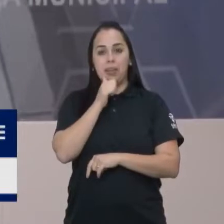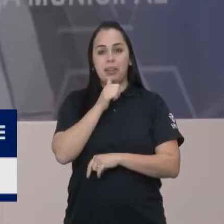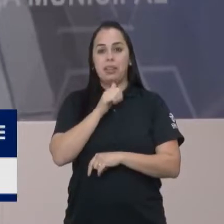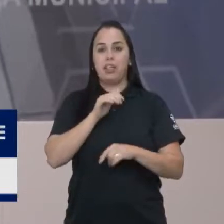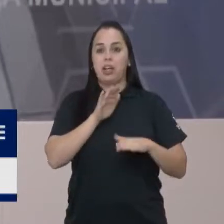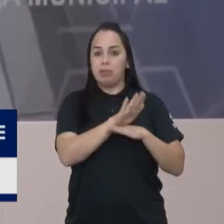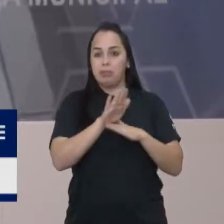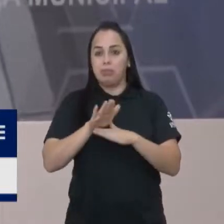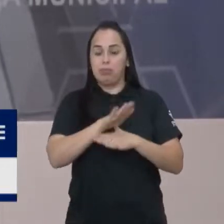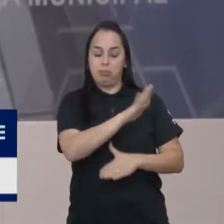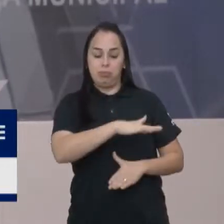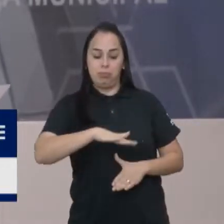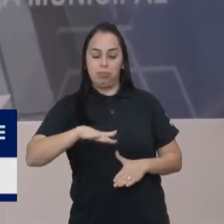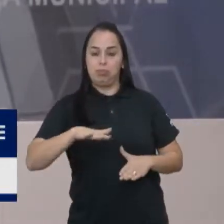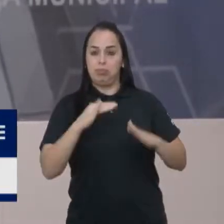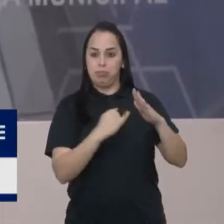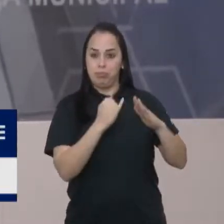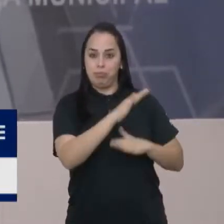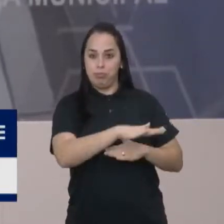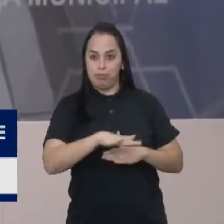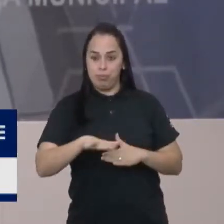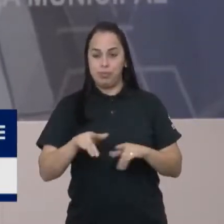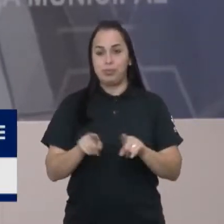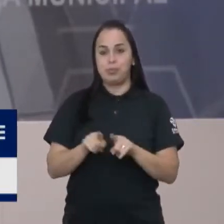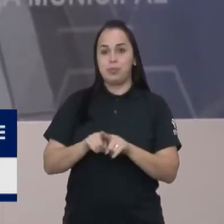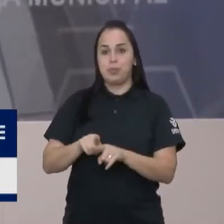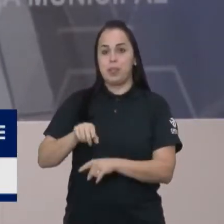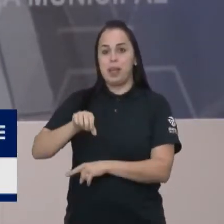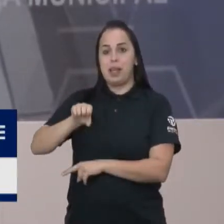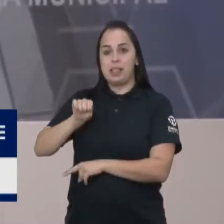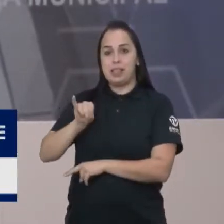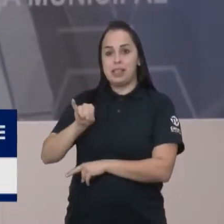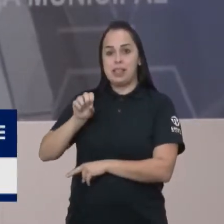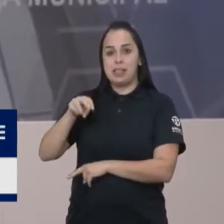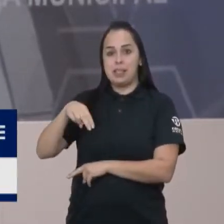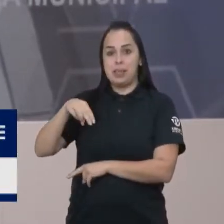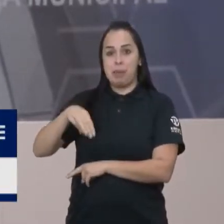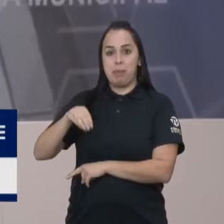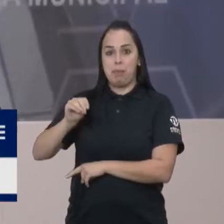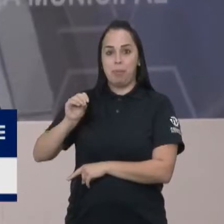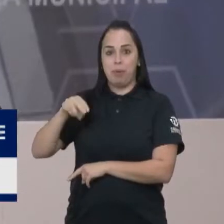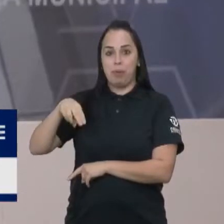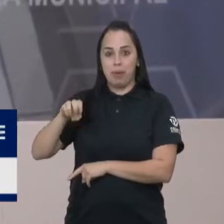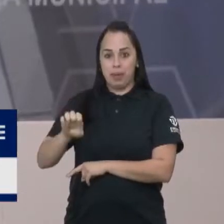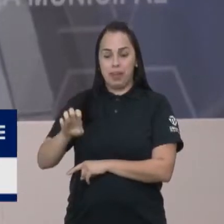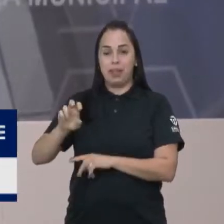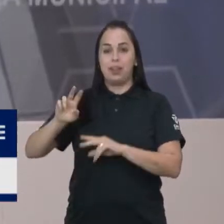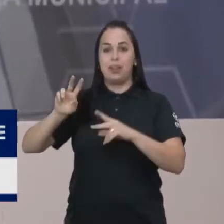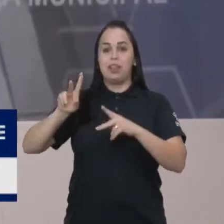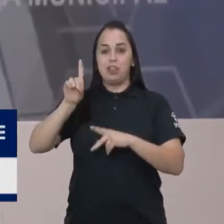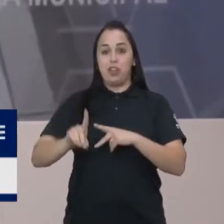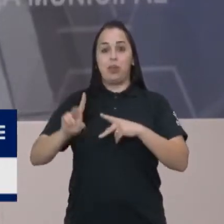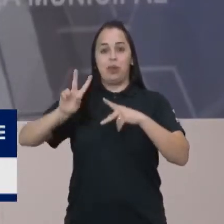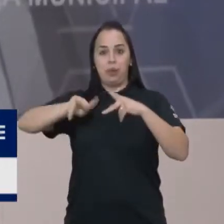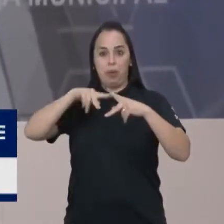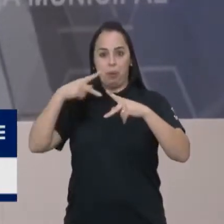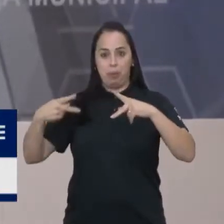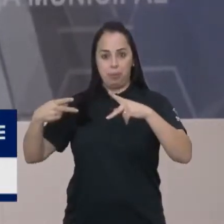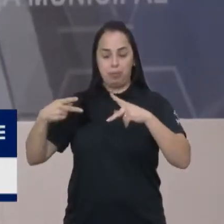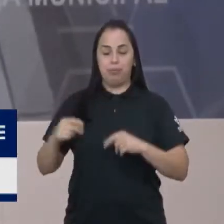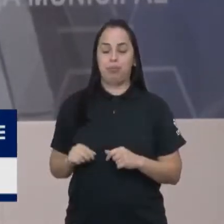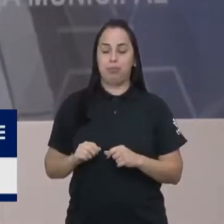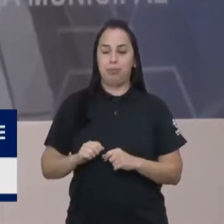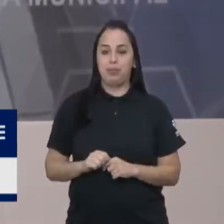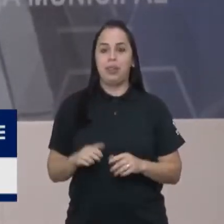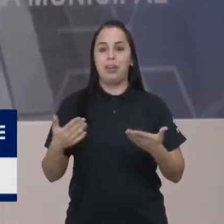Imaculada, e da irmã Simone Santana, diretora-geral do Hospital Pio XII. Com a palavra,